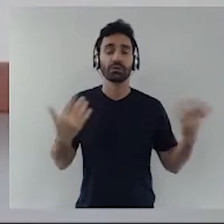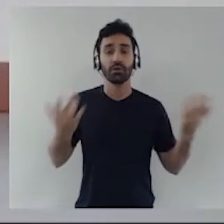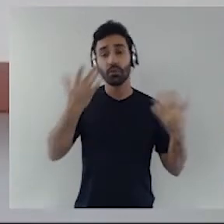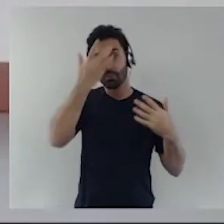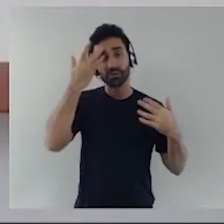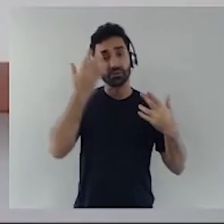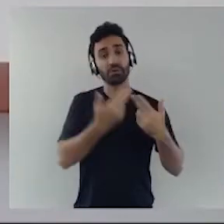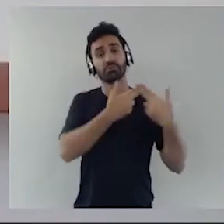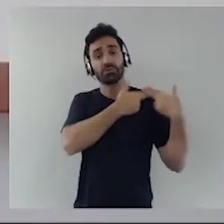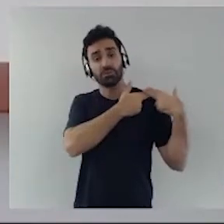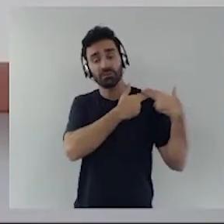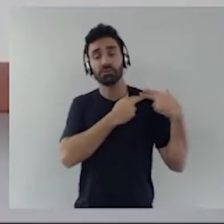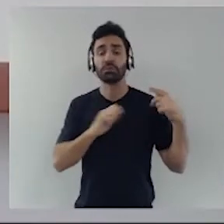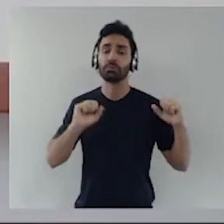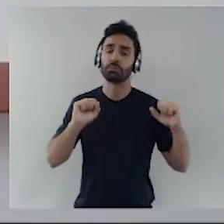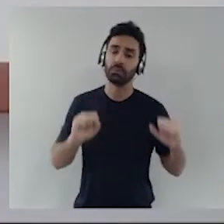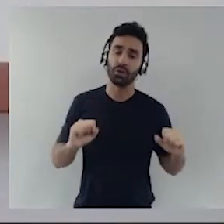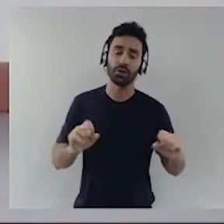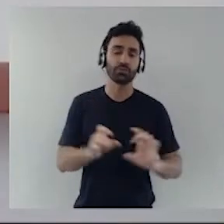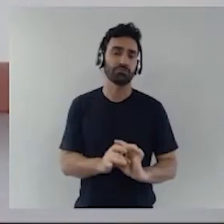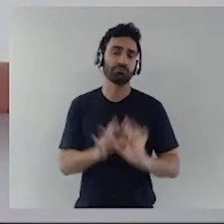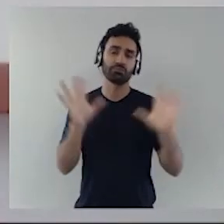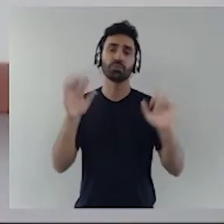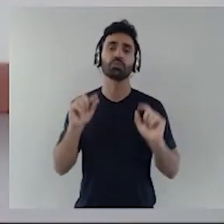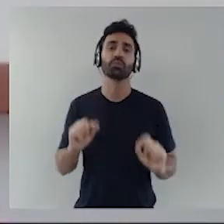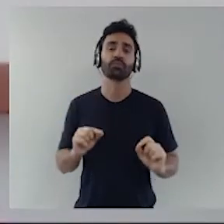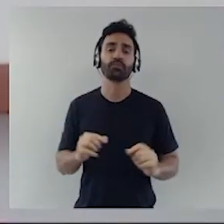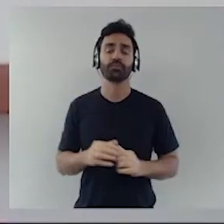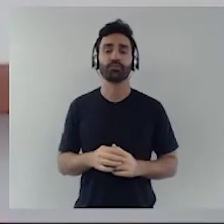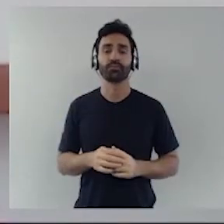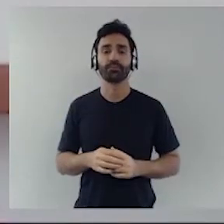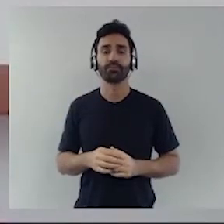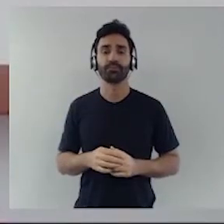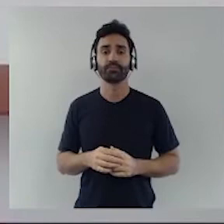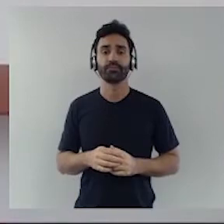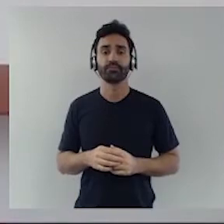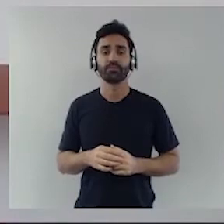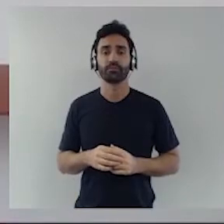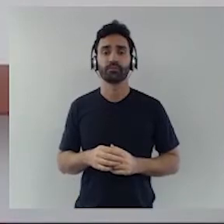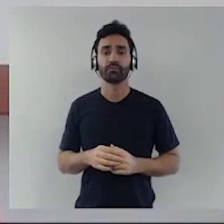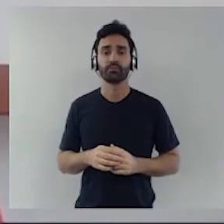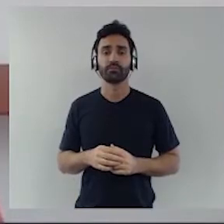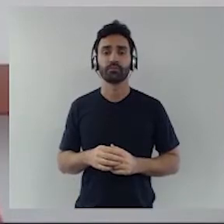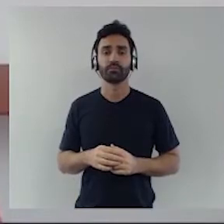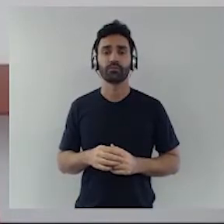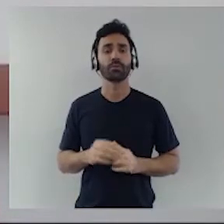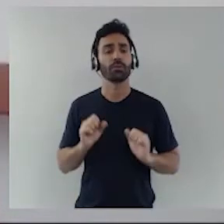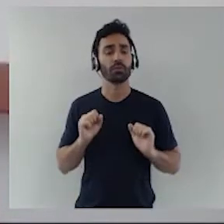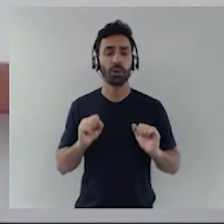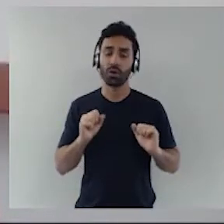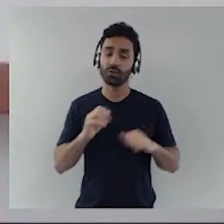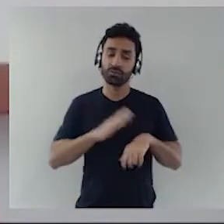competente pode usar de propriedade particular